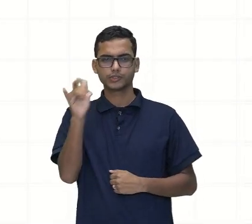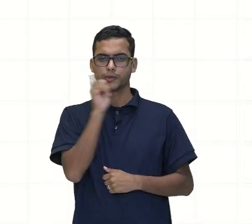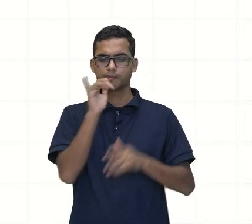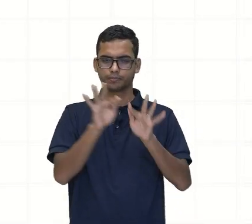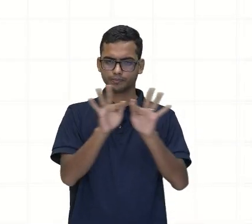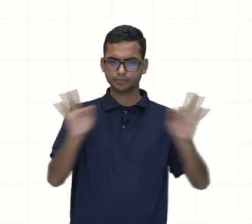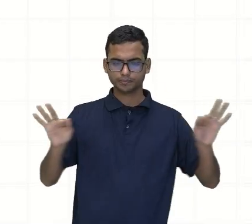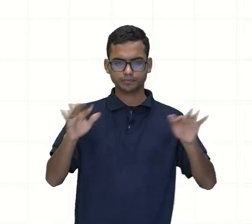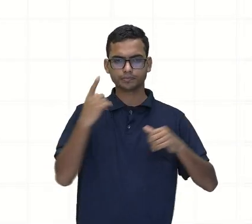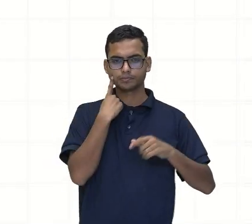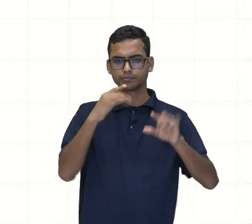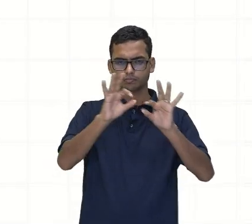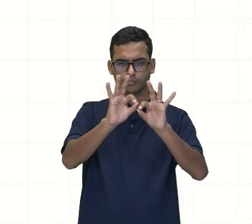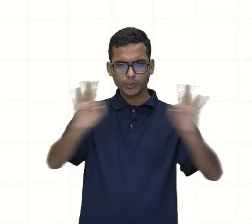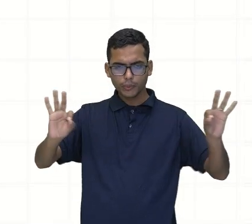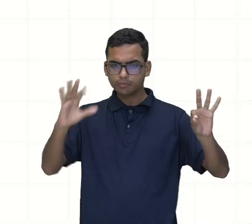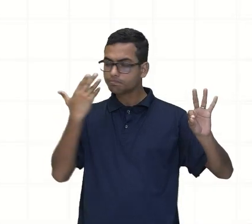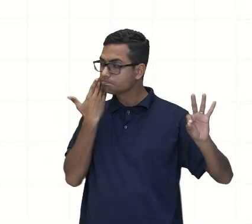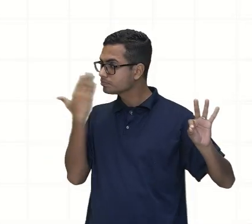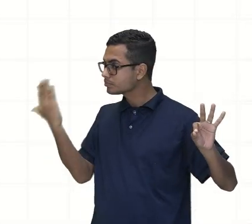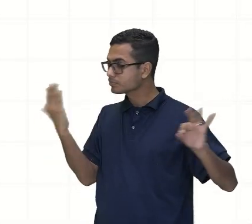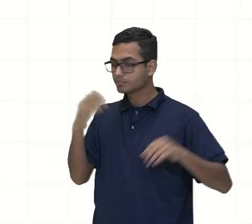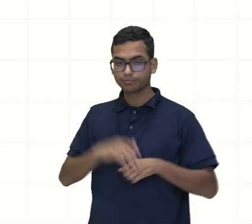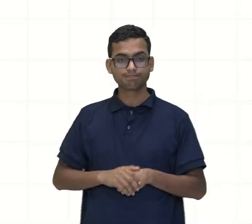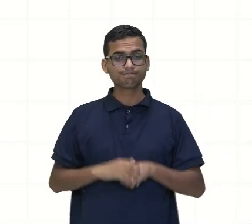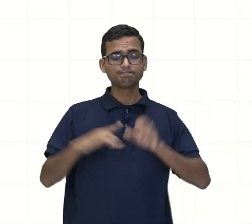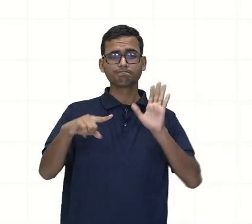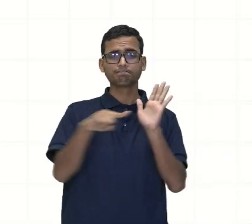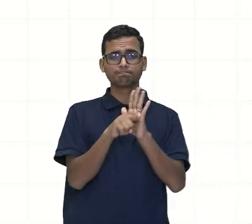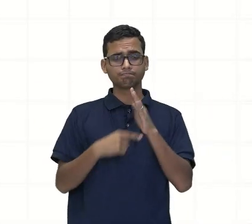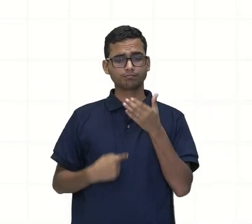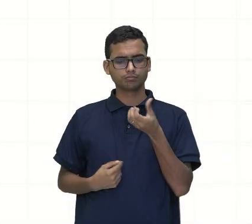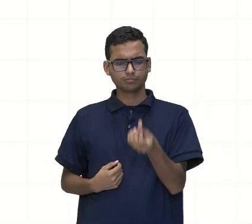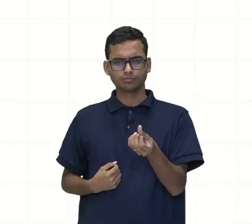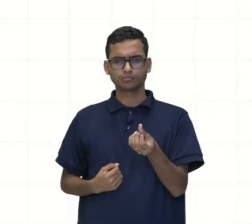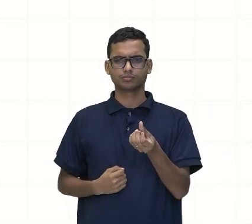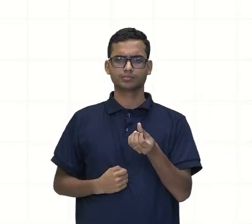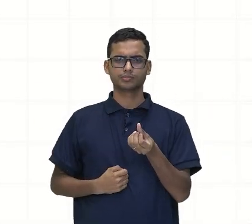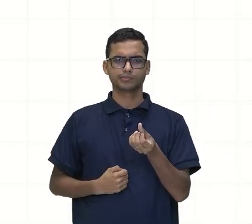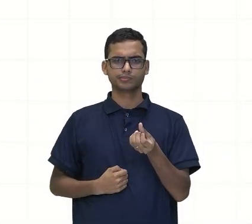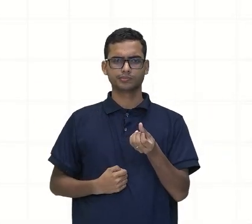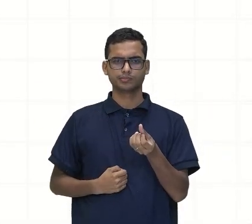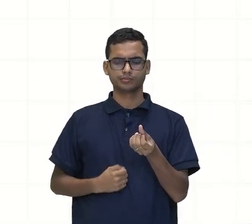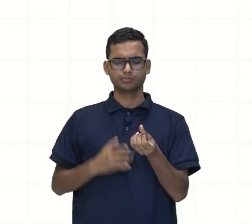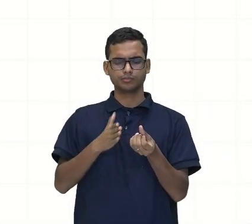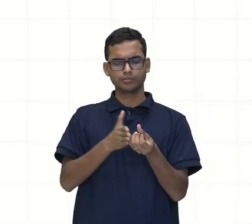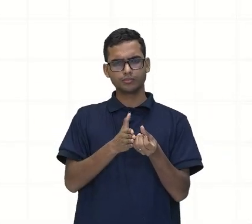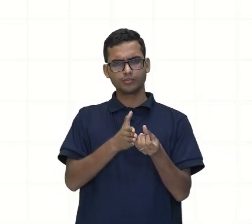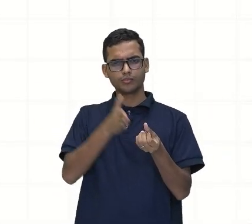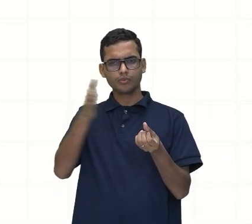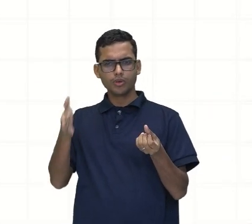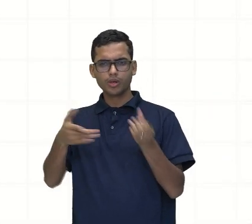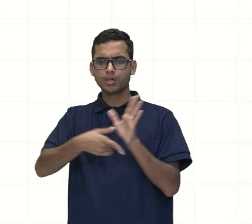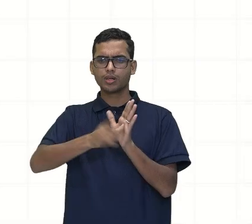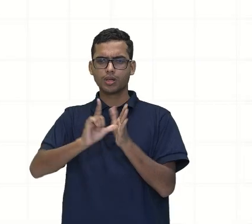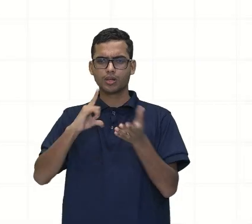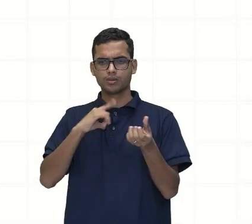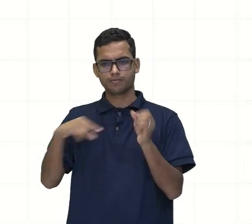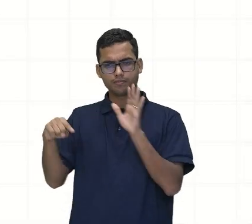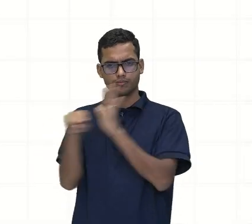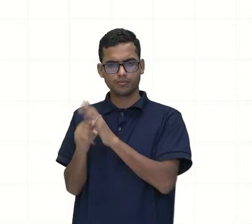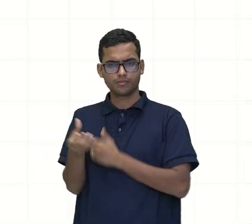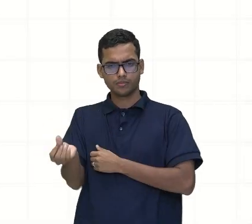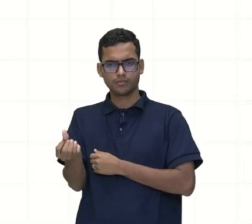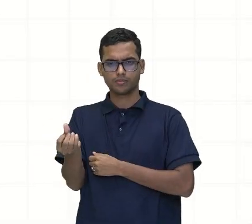Quem é o antecessor do menos 6? O menos 6 está aqui. Qual é o valor que vem antes dele?